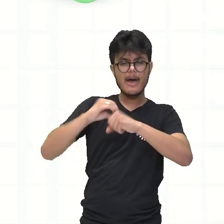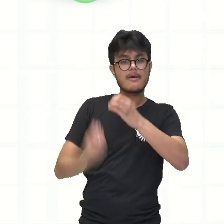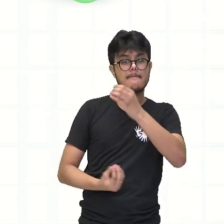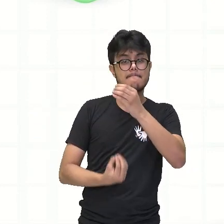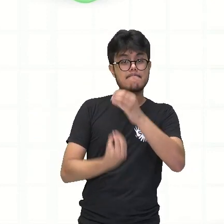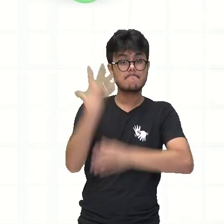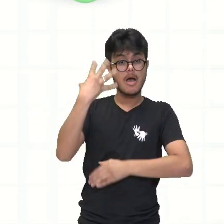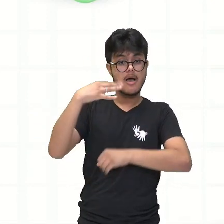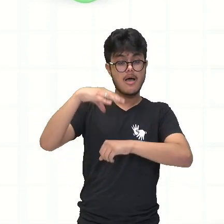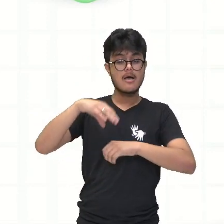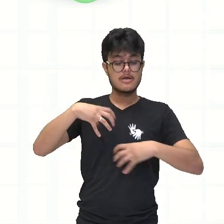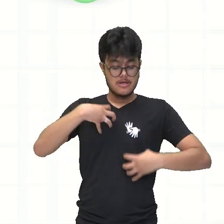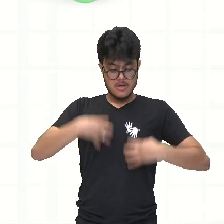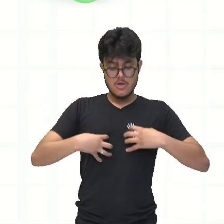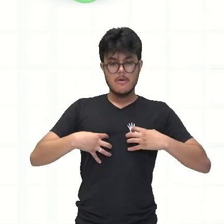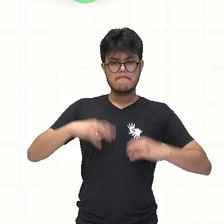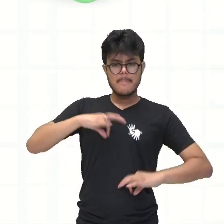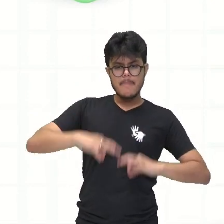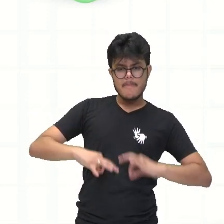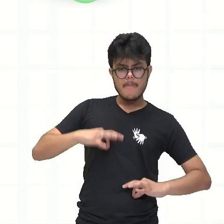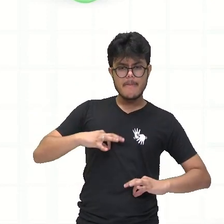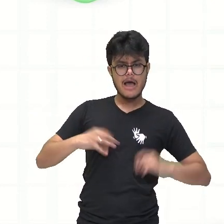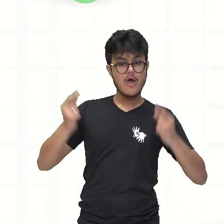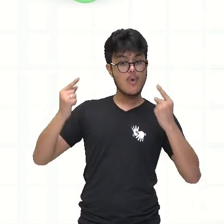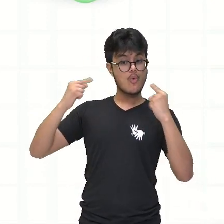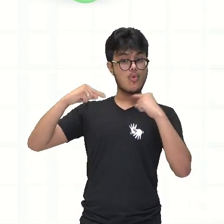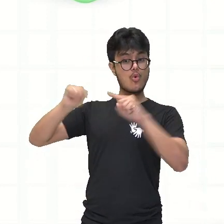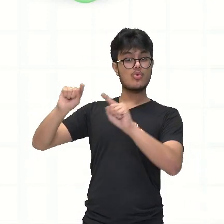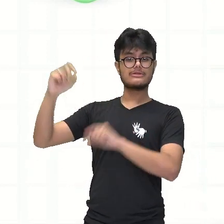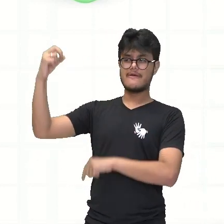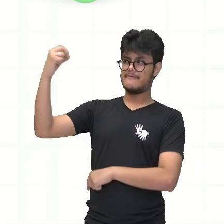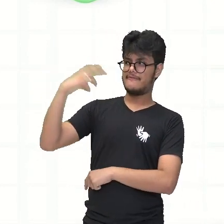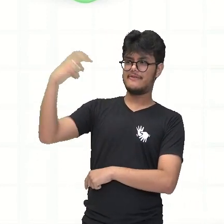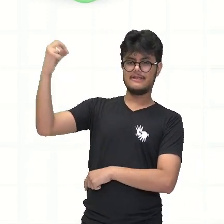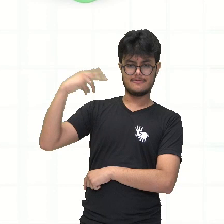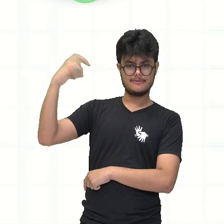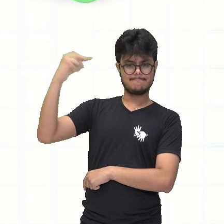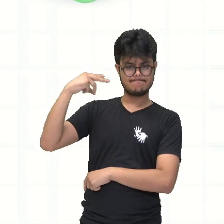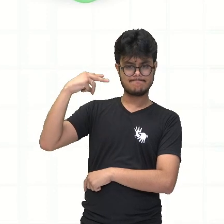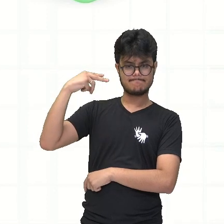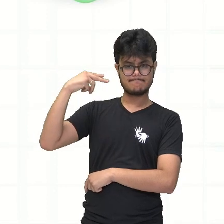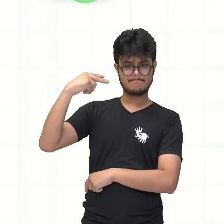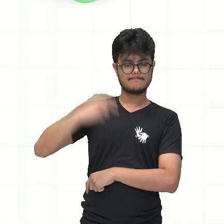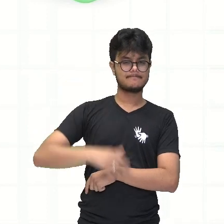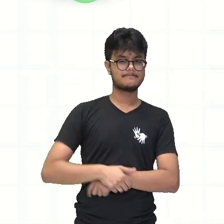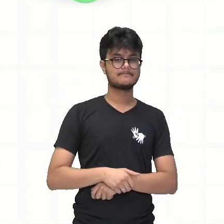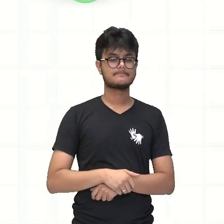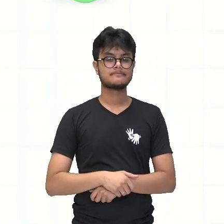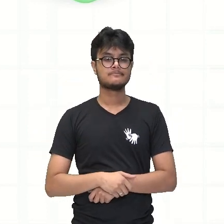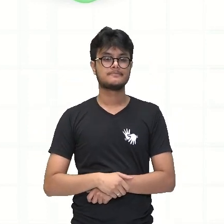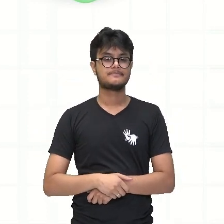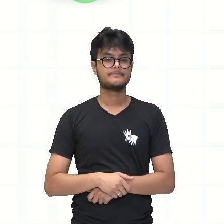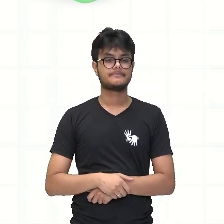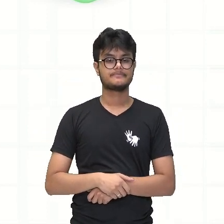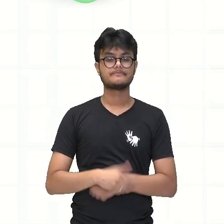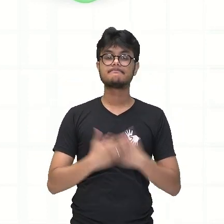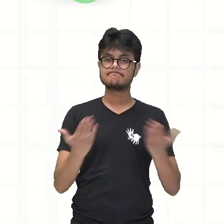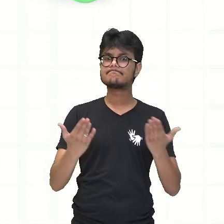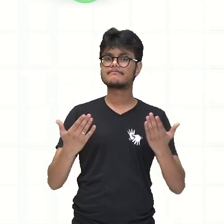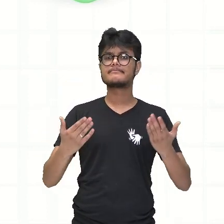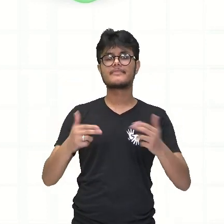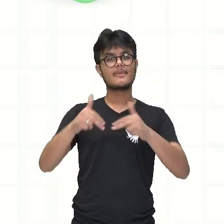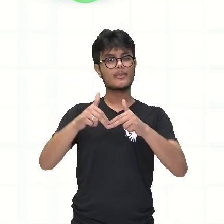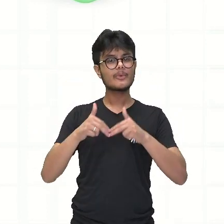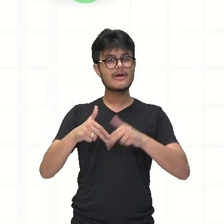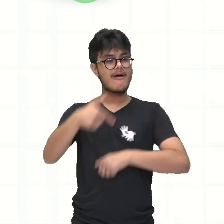atuar contra os micro-organismos patogênicos, tá? E aí é a vacinação que vai fazer com que